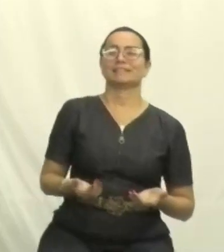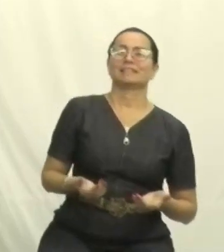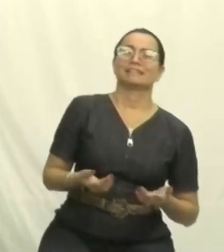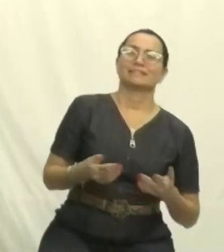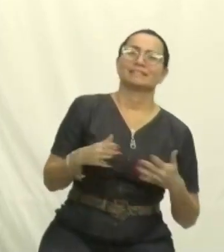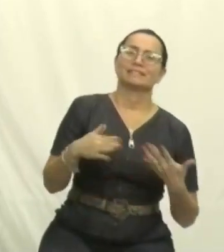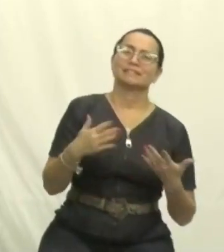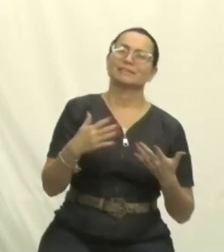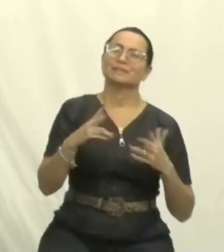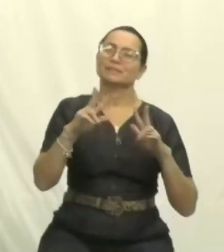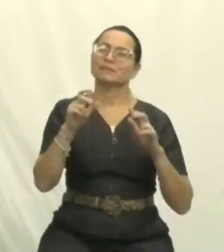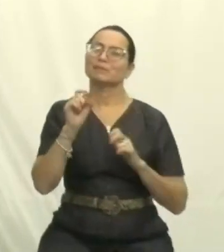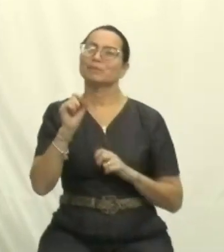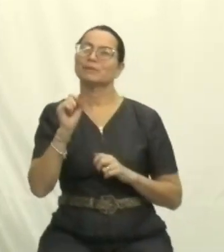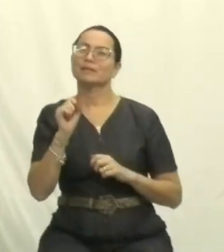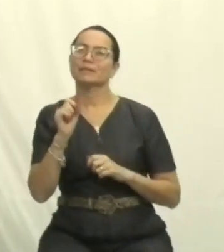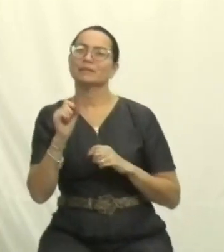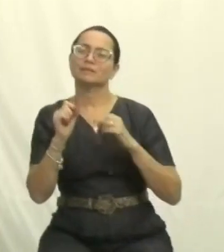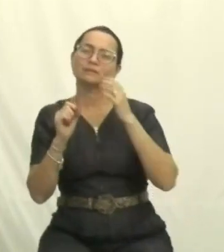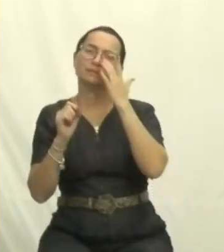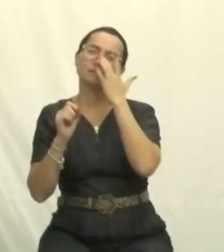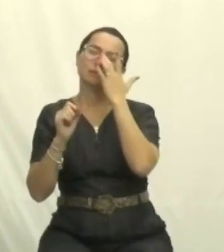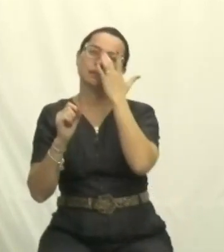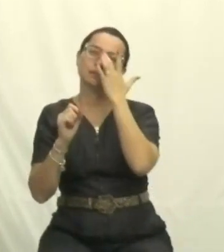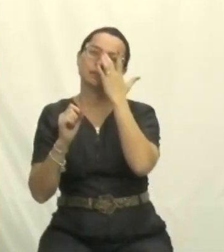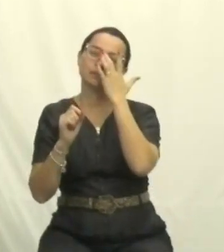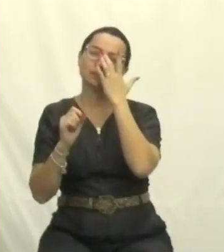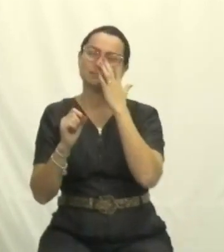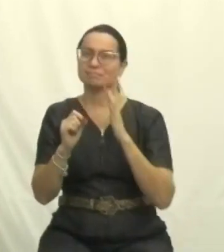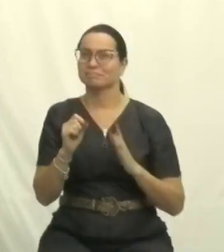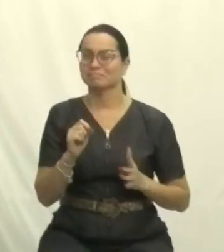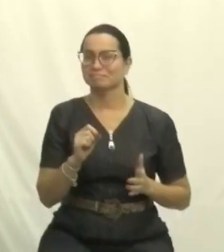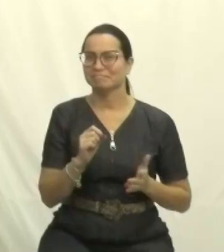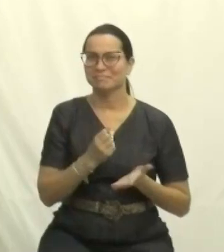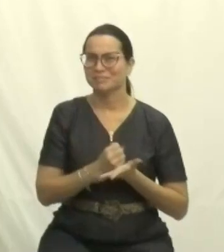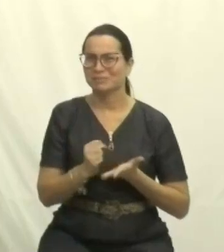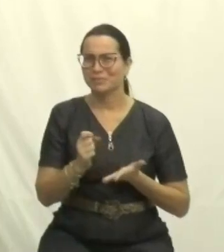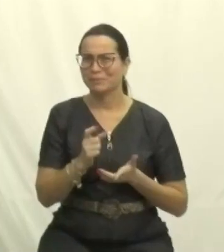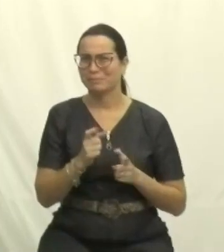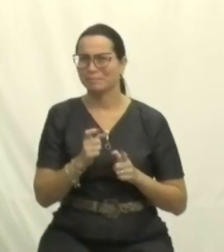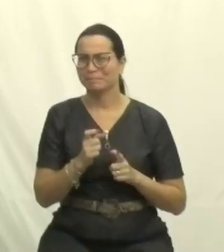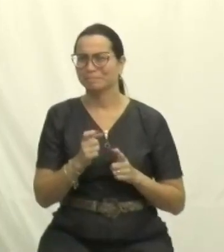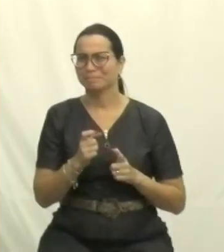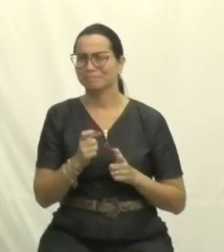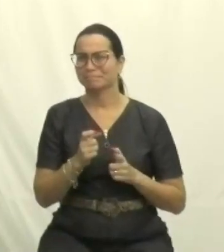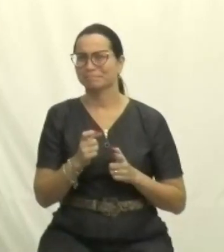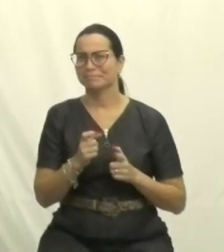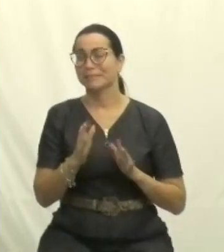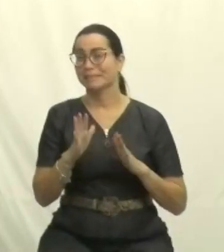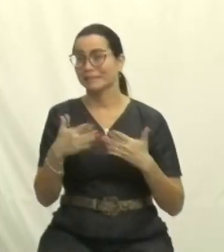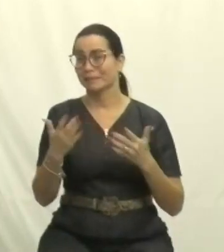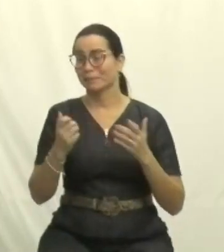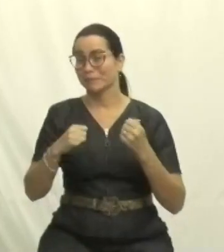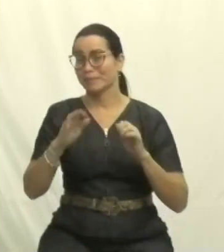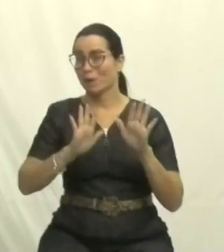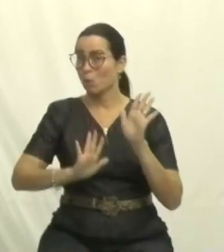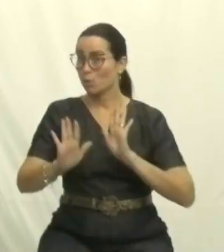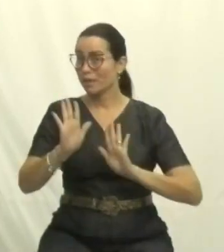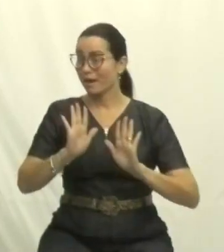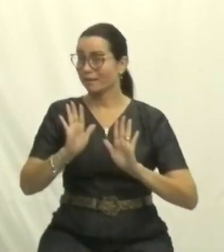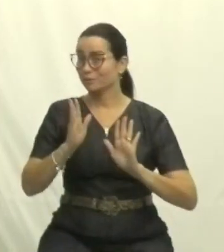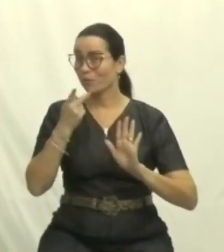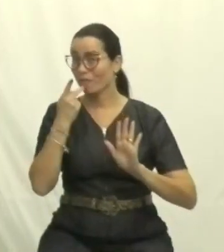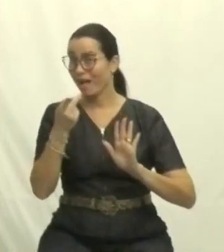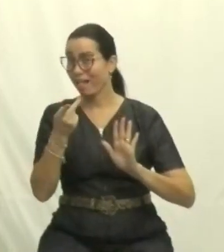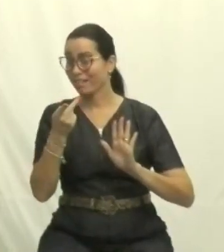todos, o do Cal Cancelier, né? Então a gente tem que tomar muito cuidado com o que a gente fala, com